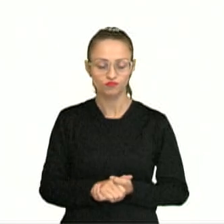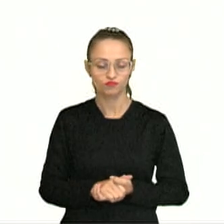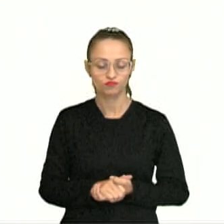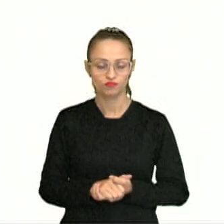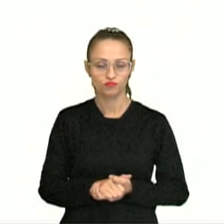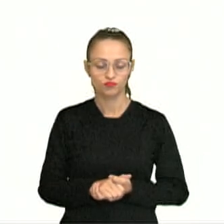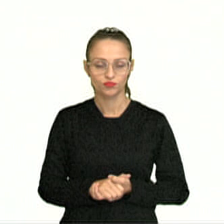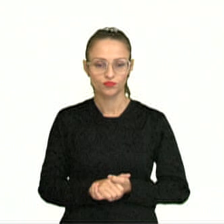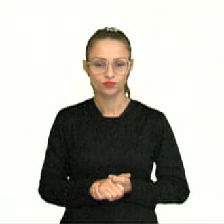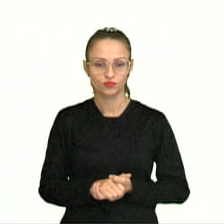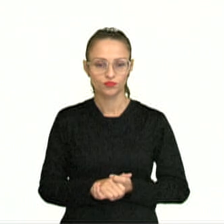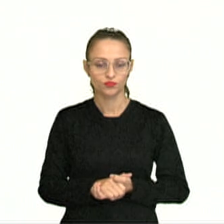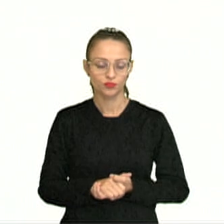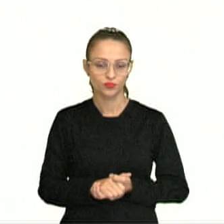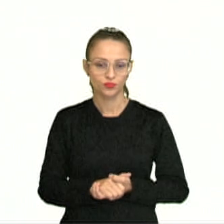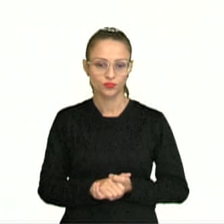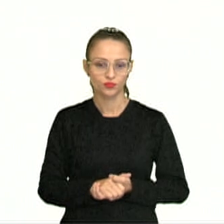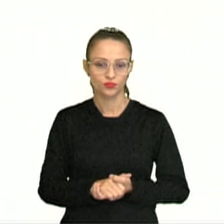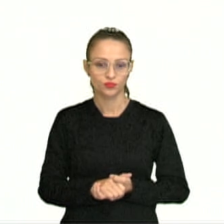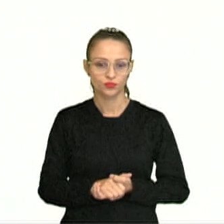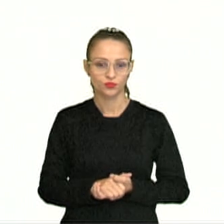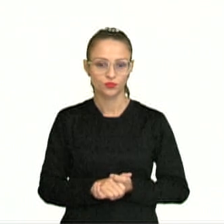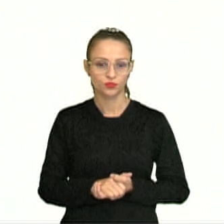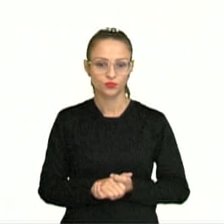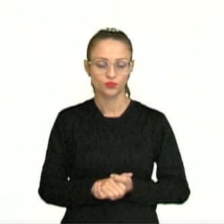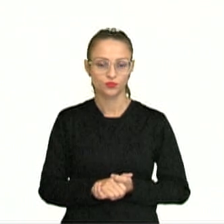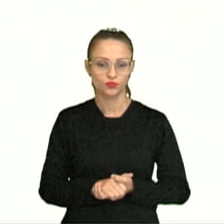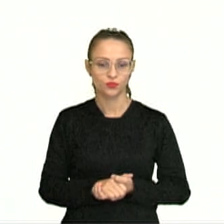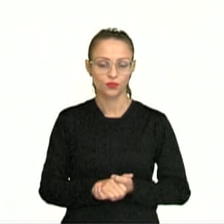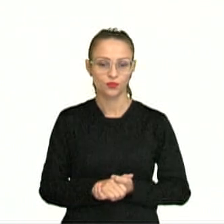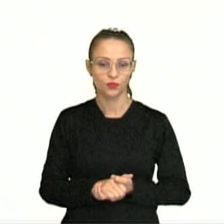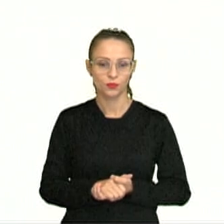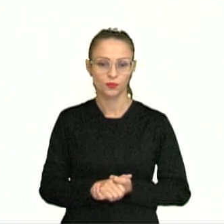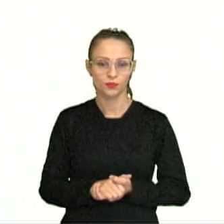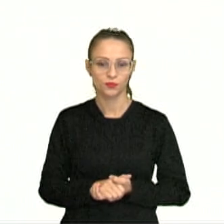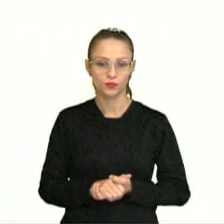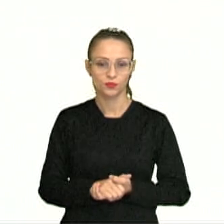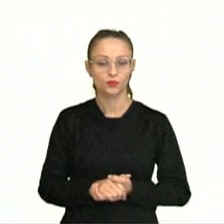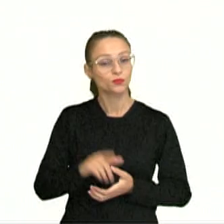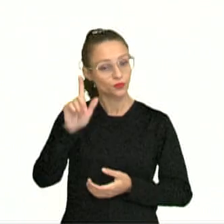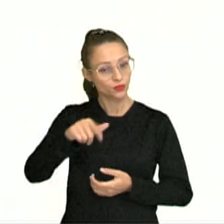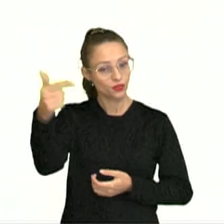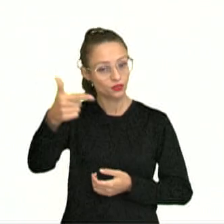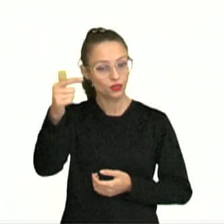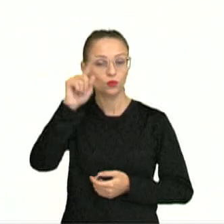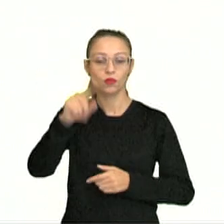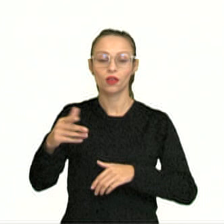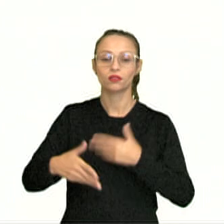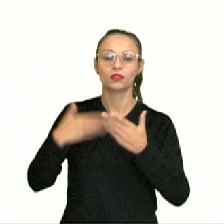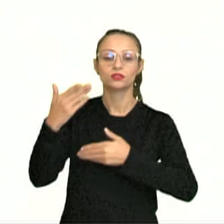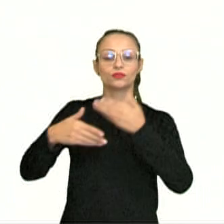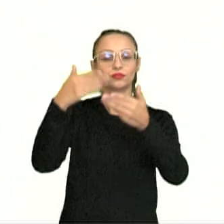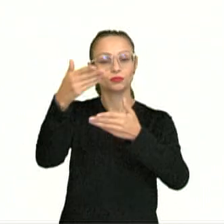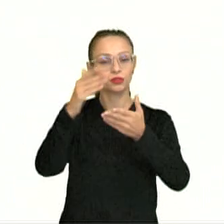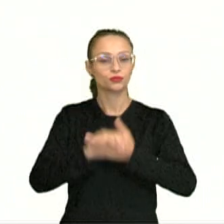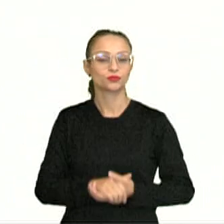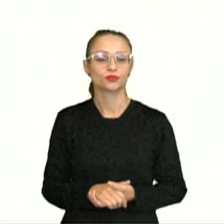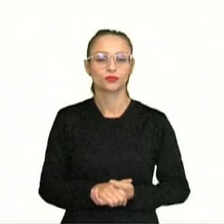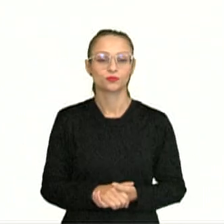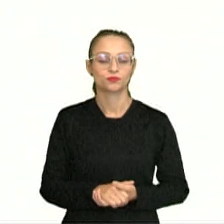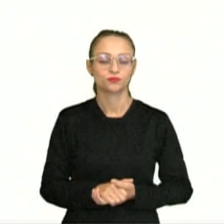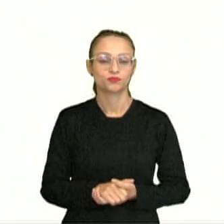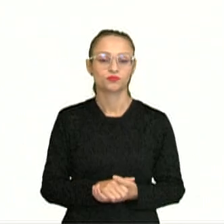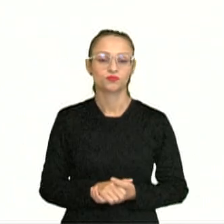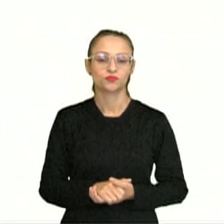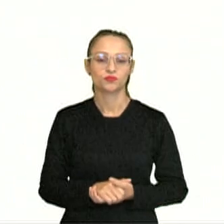Presentação del tema del monólogo. Segundo, desarrollo, que é o desenvolvimento.